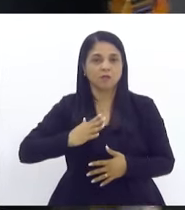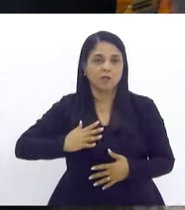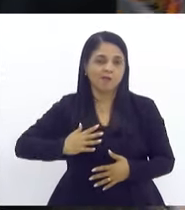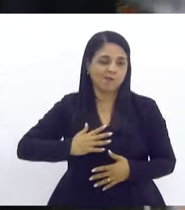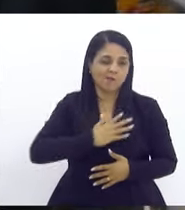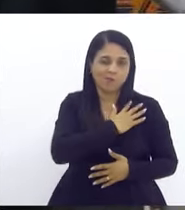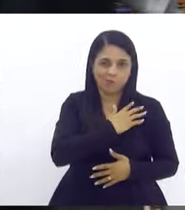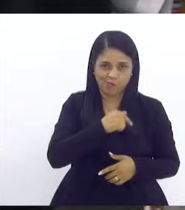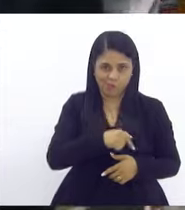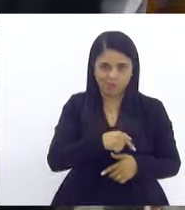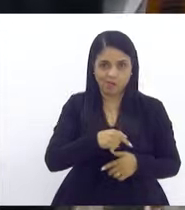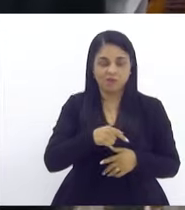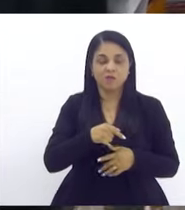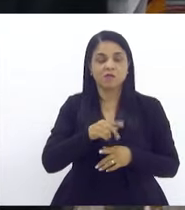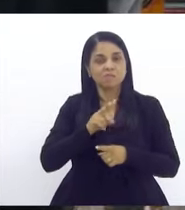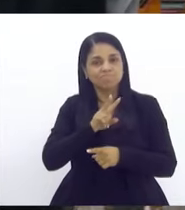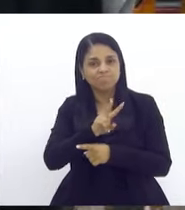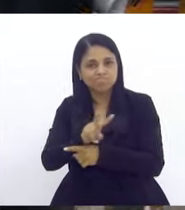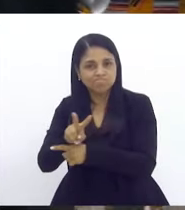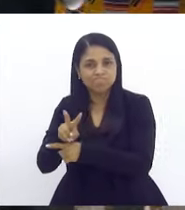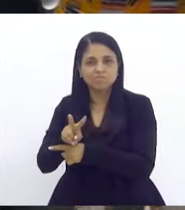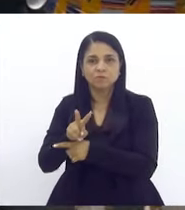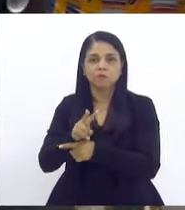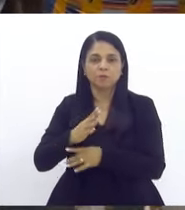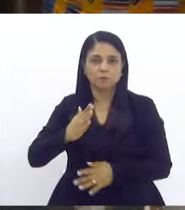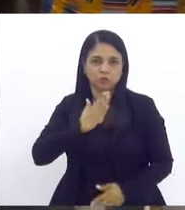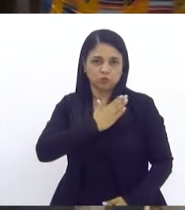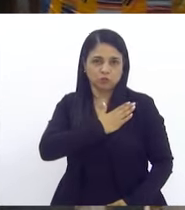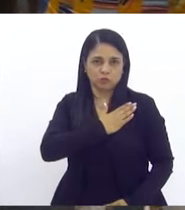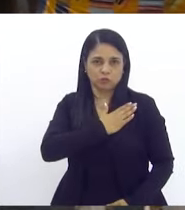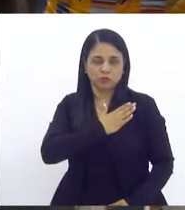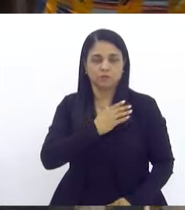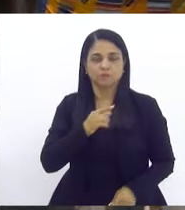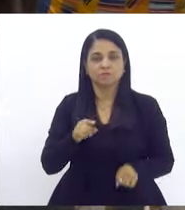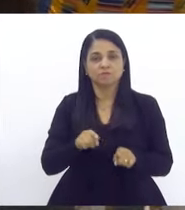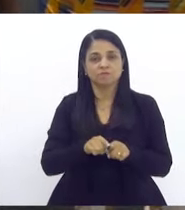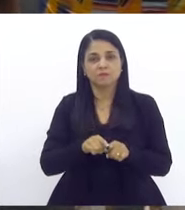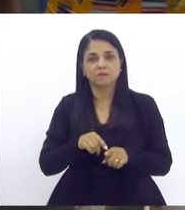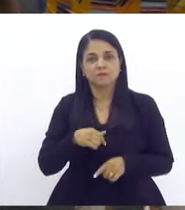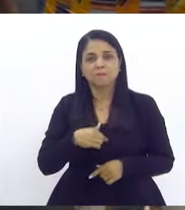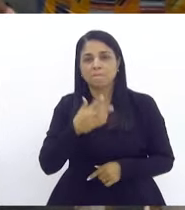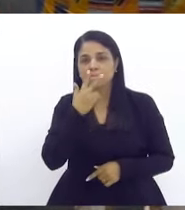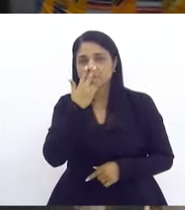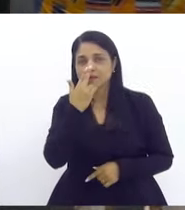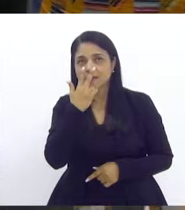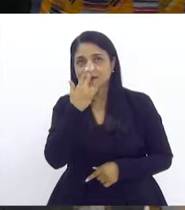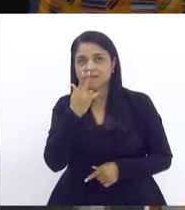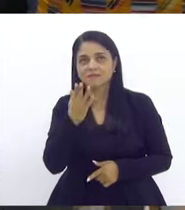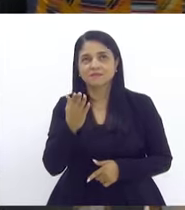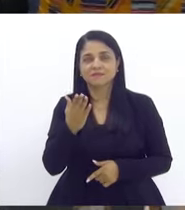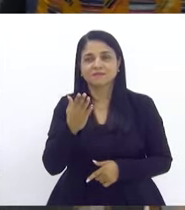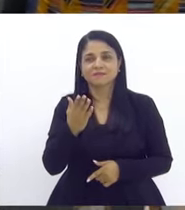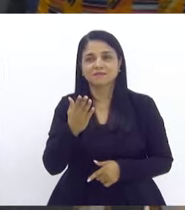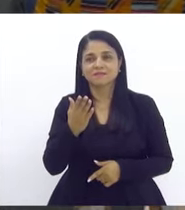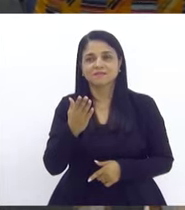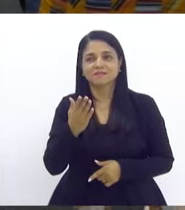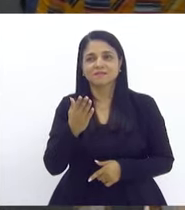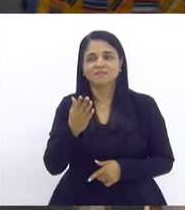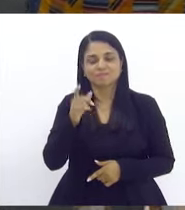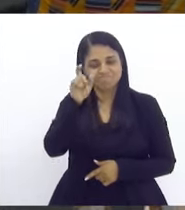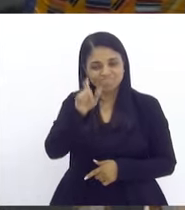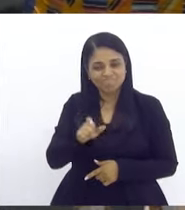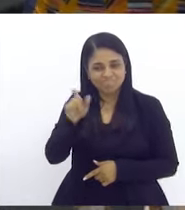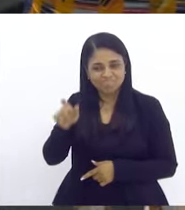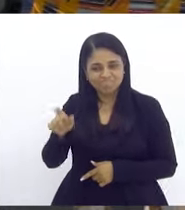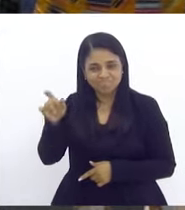pelo patriotismo, é como se fosse água benta, porque eles ficam em frangalhos,